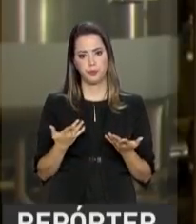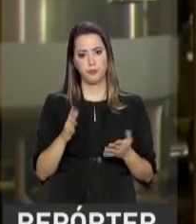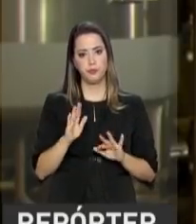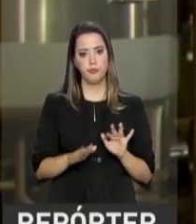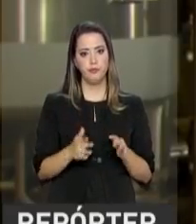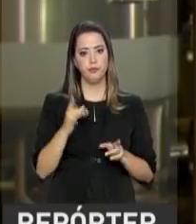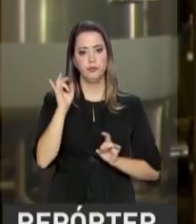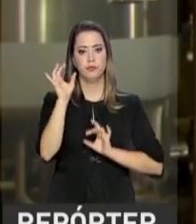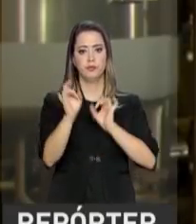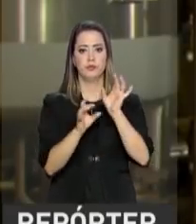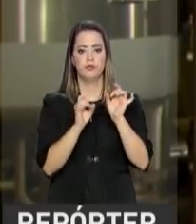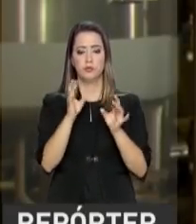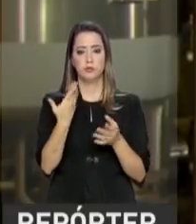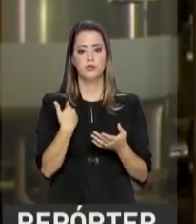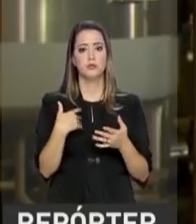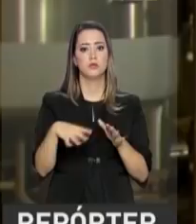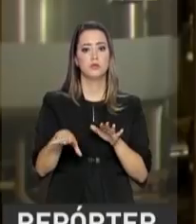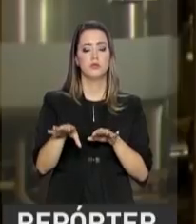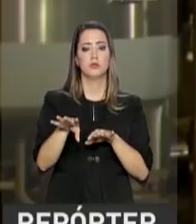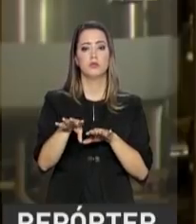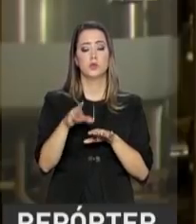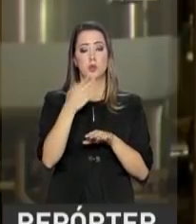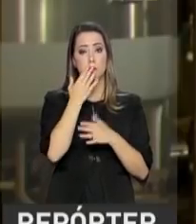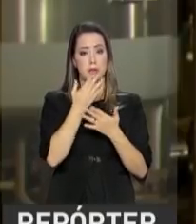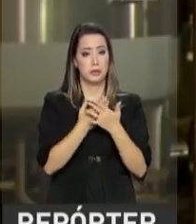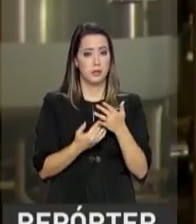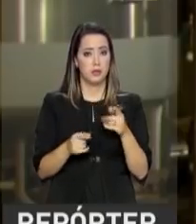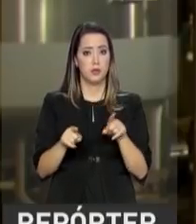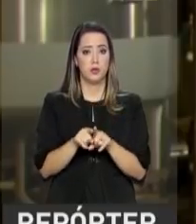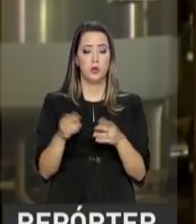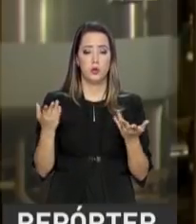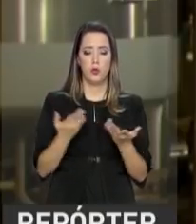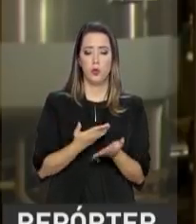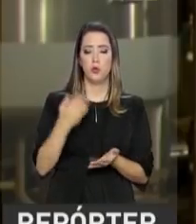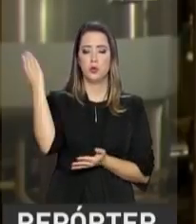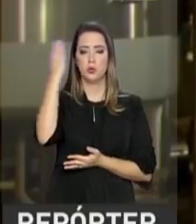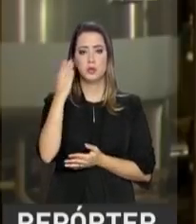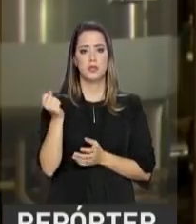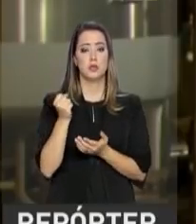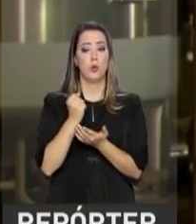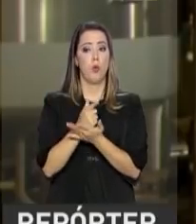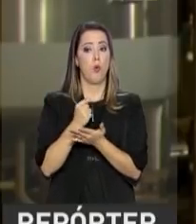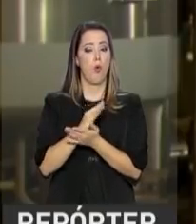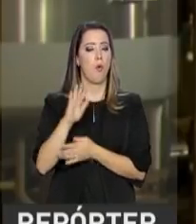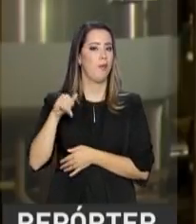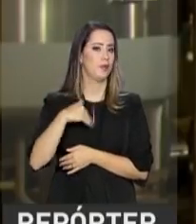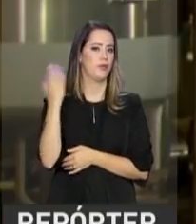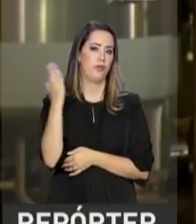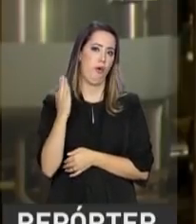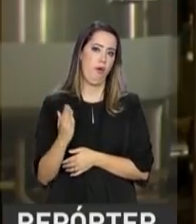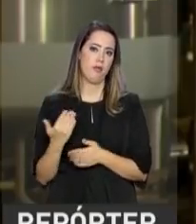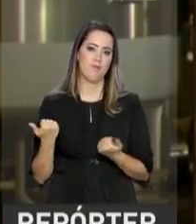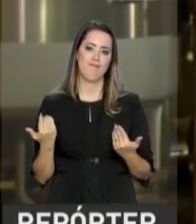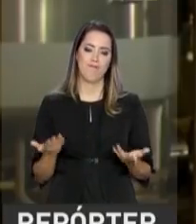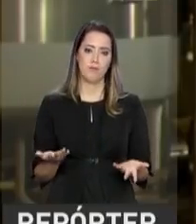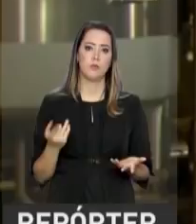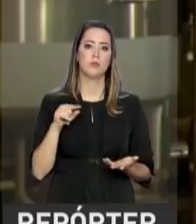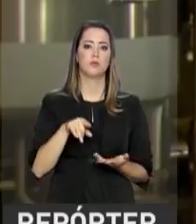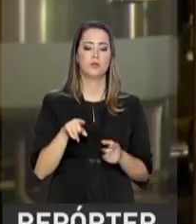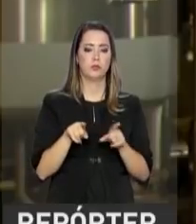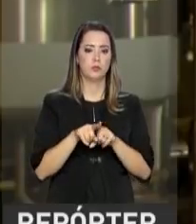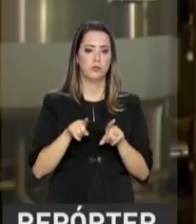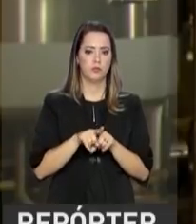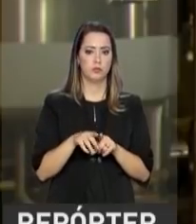como destaque as imunoglobulinas. O Brasil hoje importa a imunoglobulina, fora a imunoglobulina que é